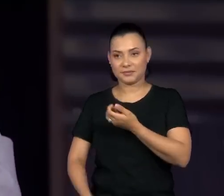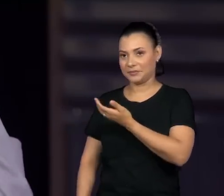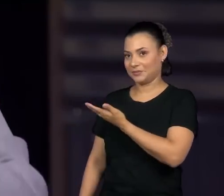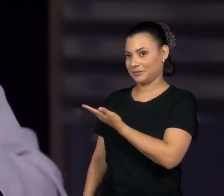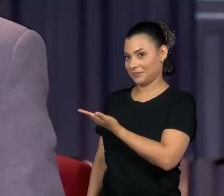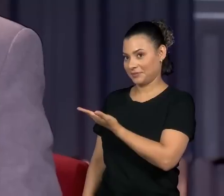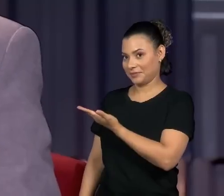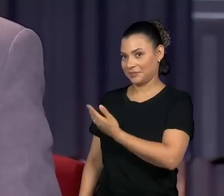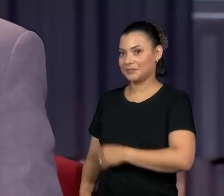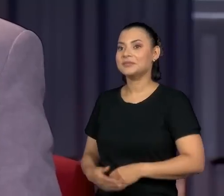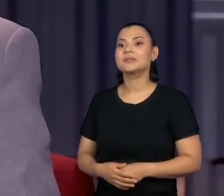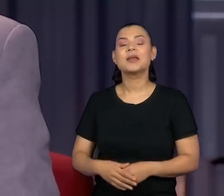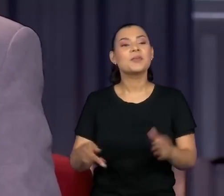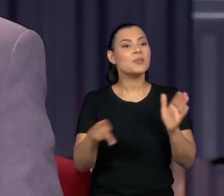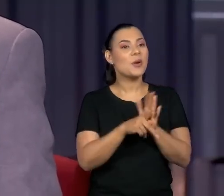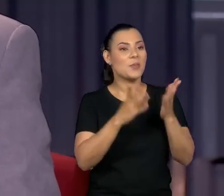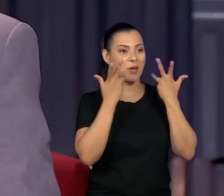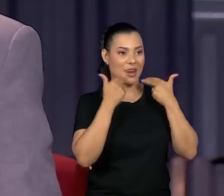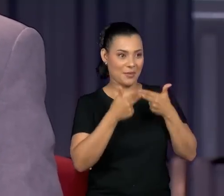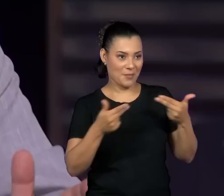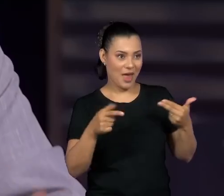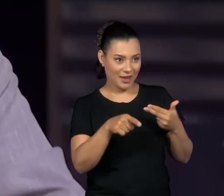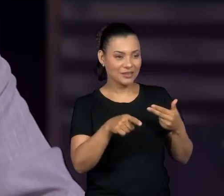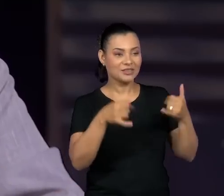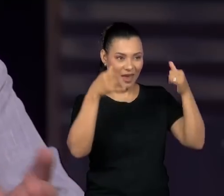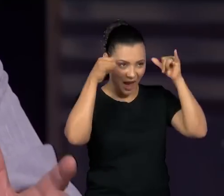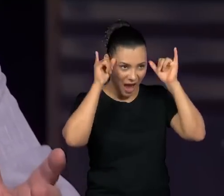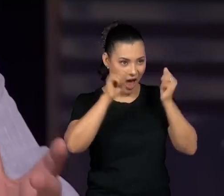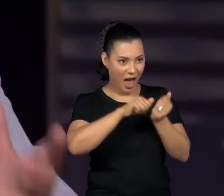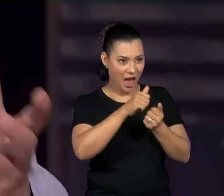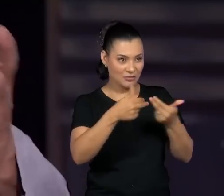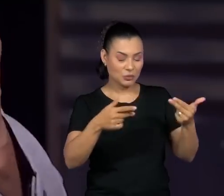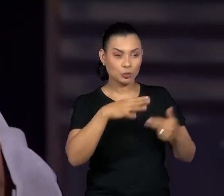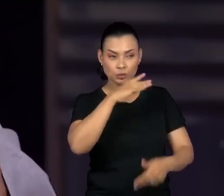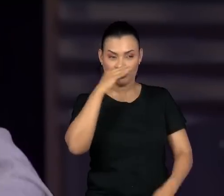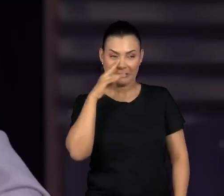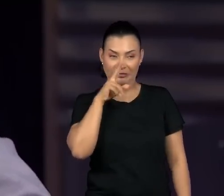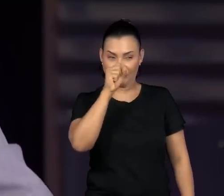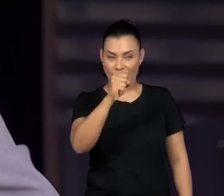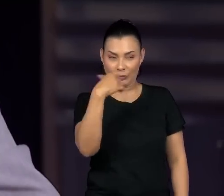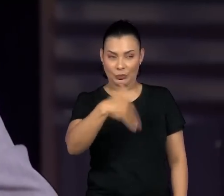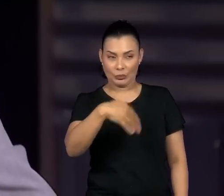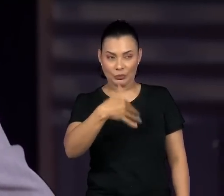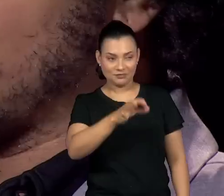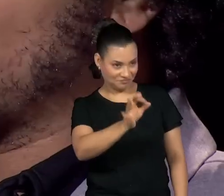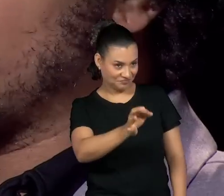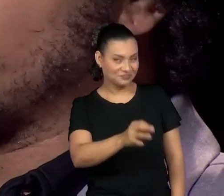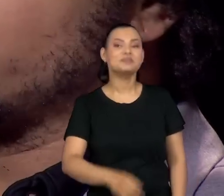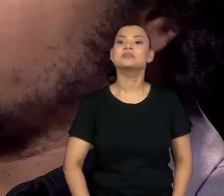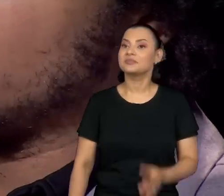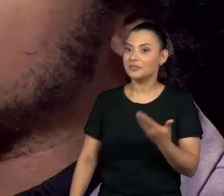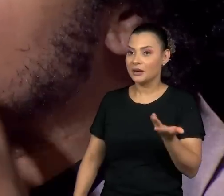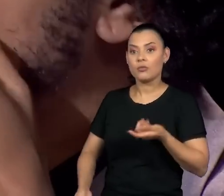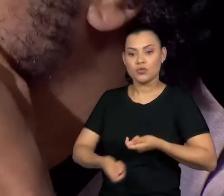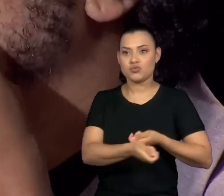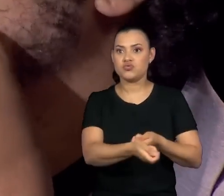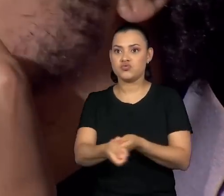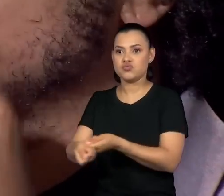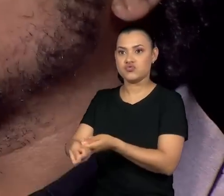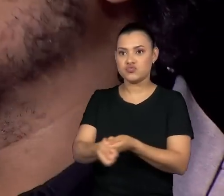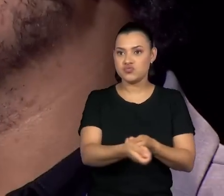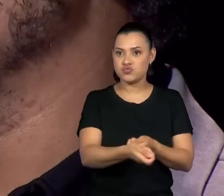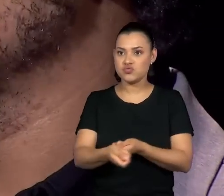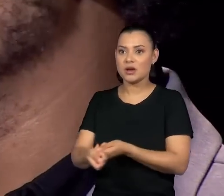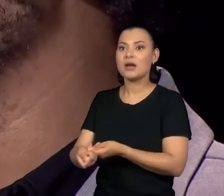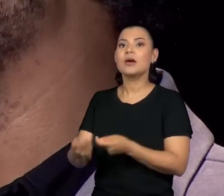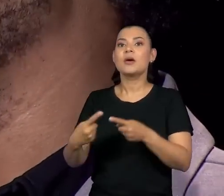usado para animais, né? Para gado e tal, muito forte, um cheiro muito forte. E aí a galera jogava, né, nos restos